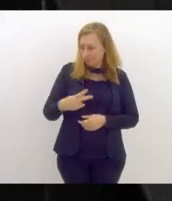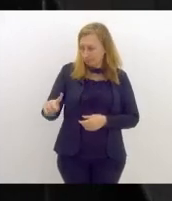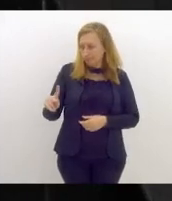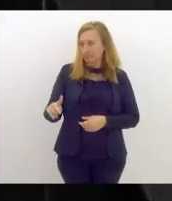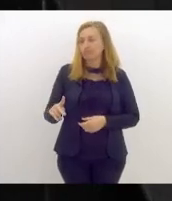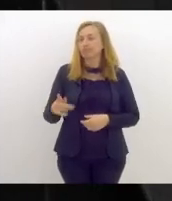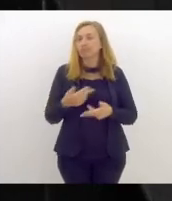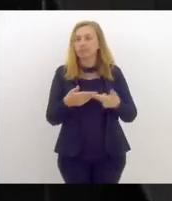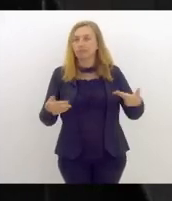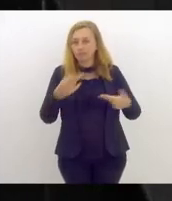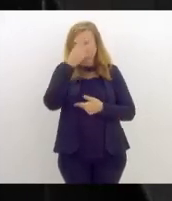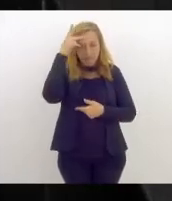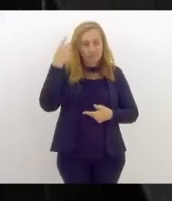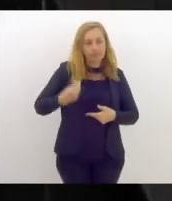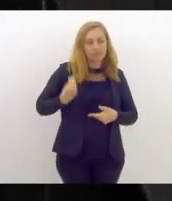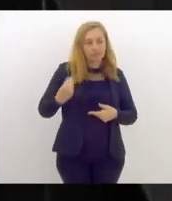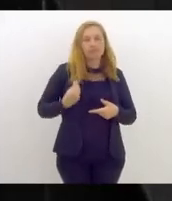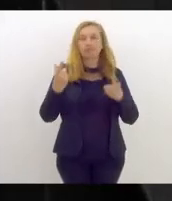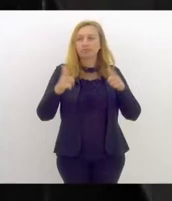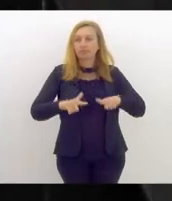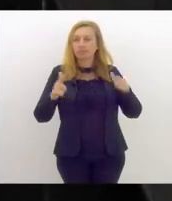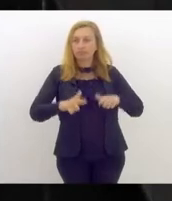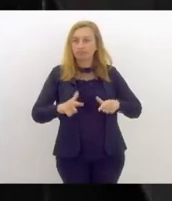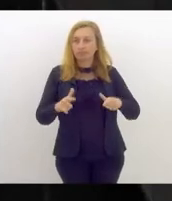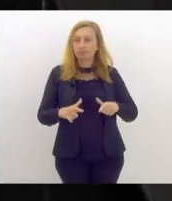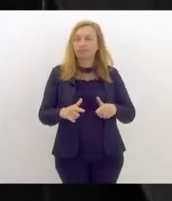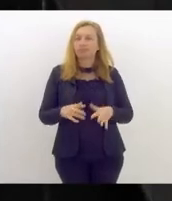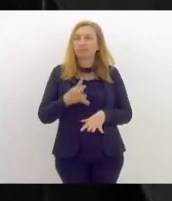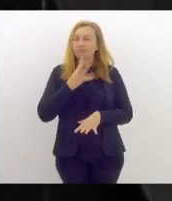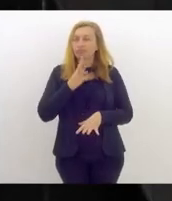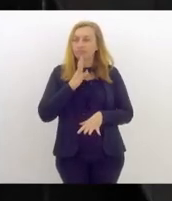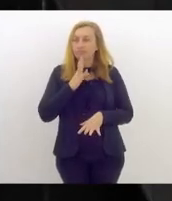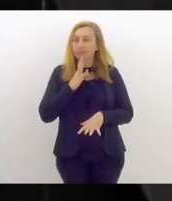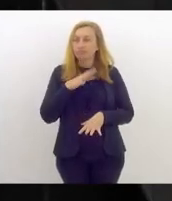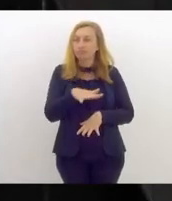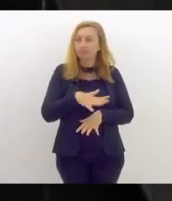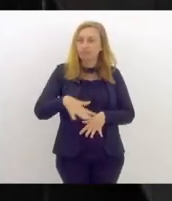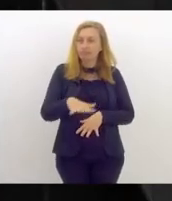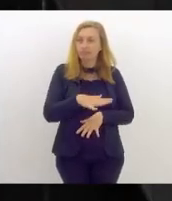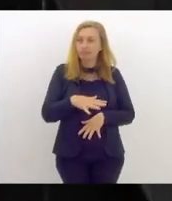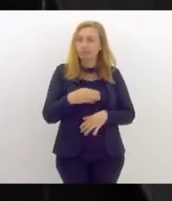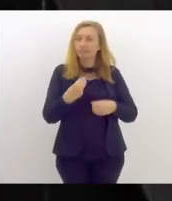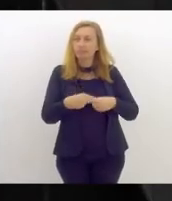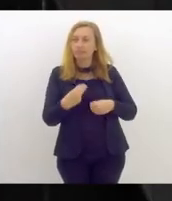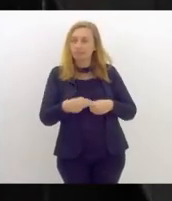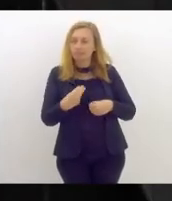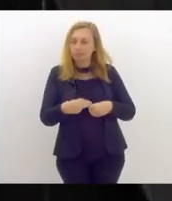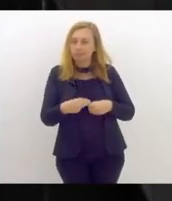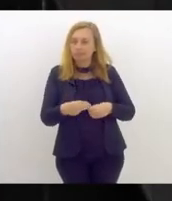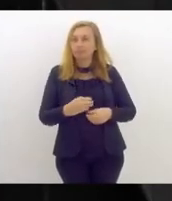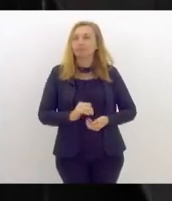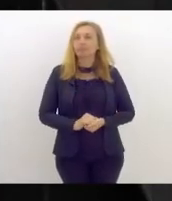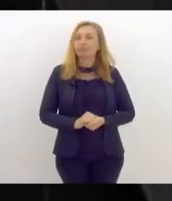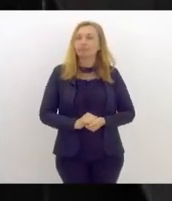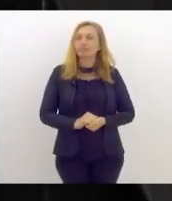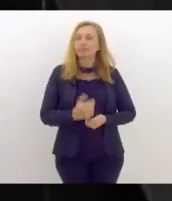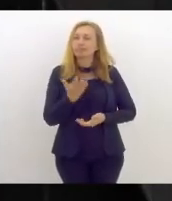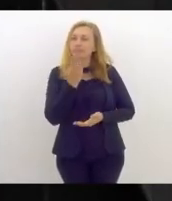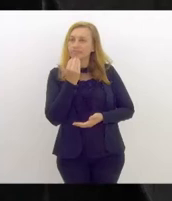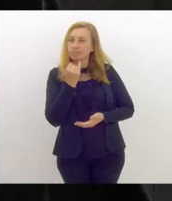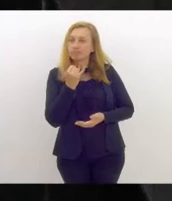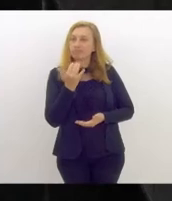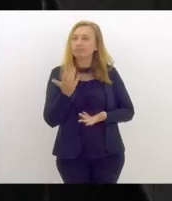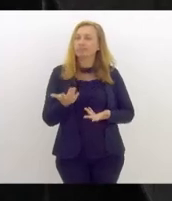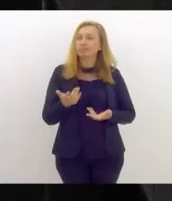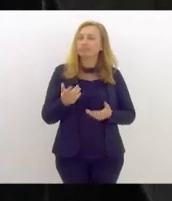é da região afluirá a Niterói para conhecer o mercado municipal para comprar no mercado municipal para fazer refeições no mercado